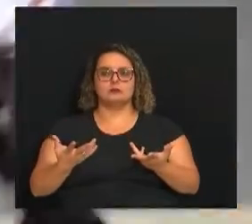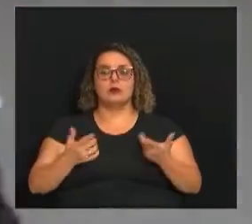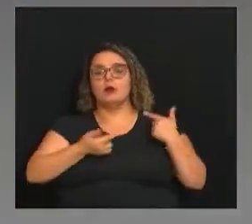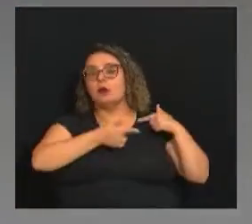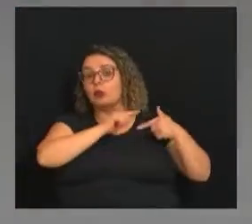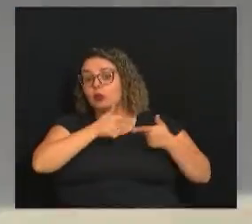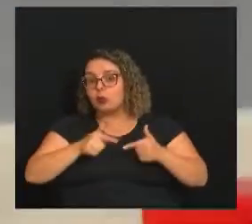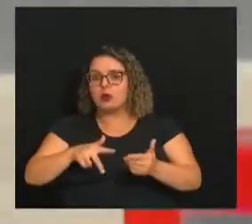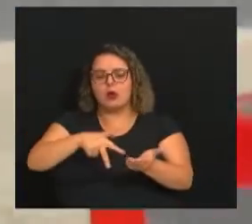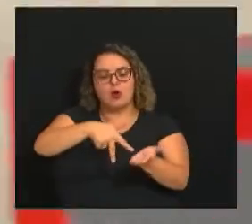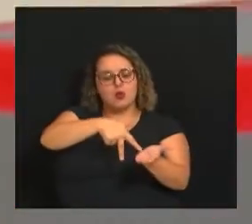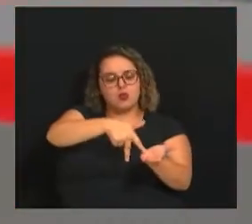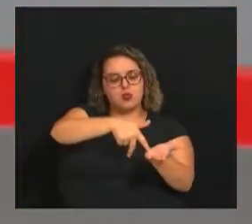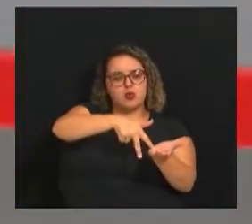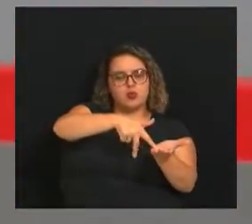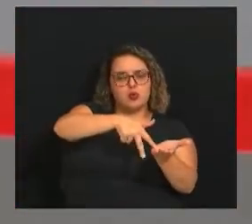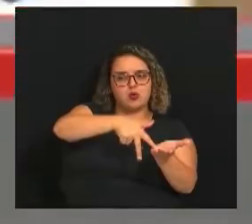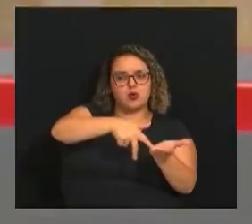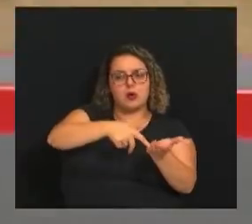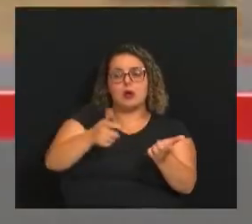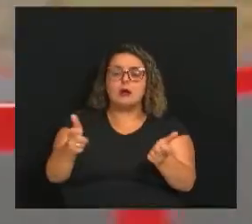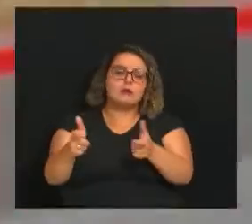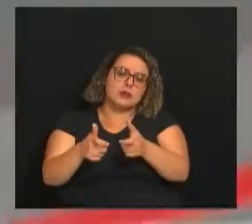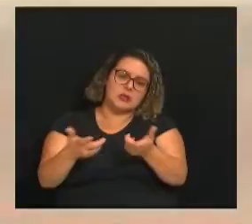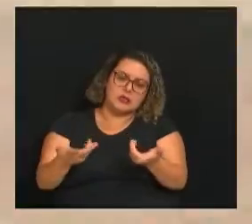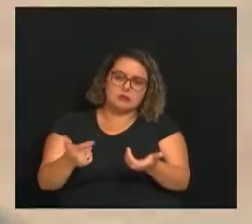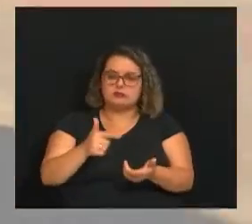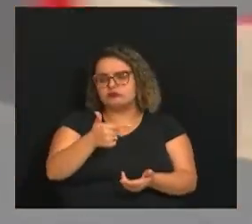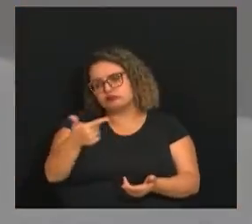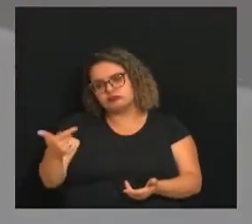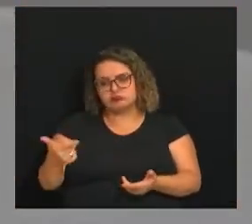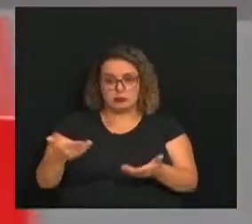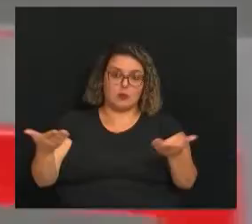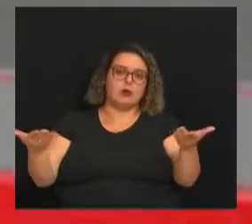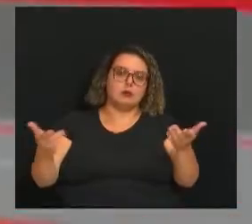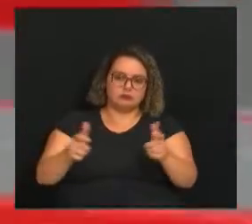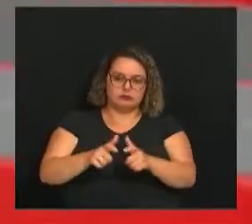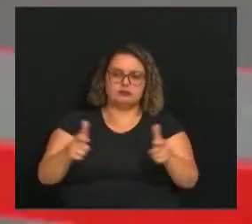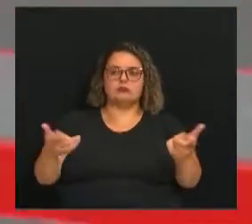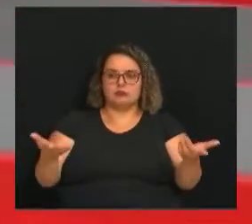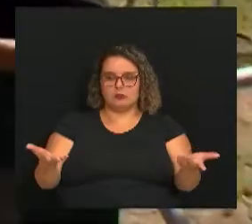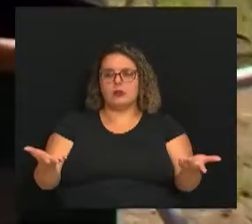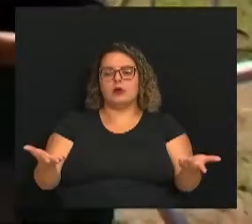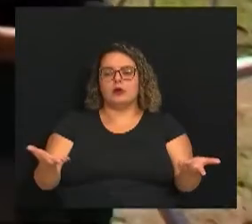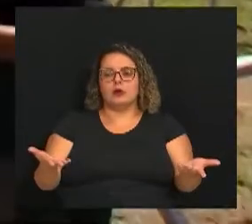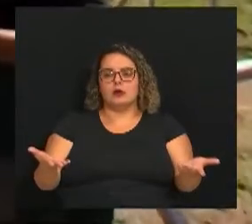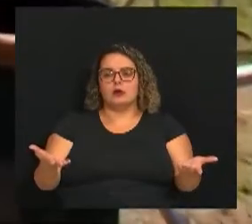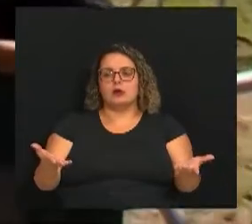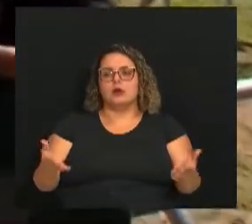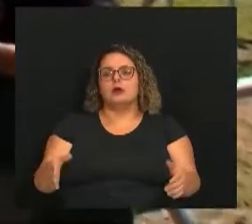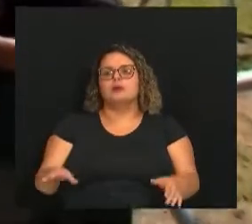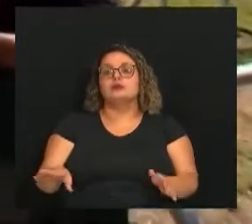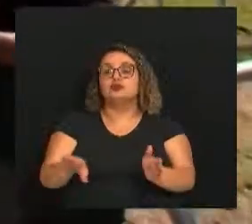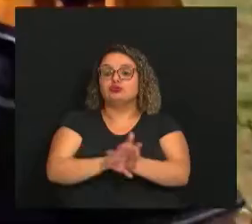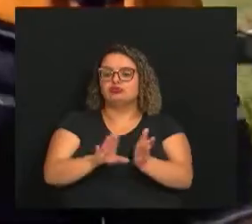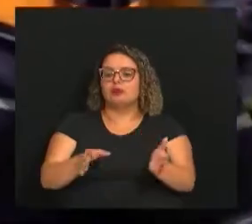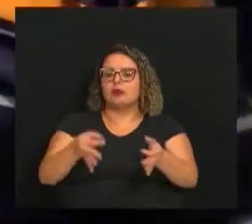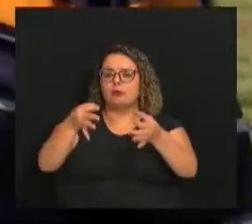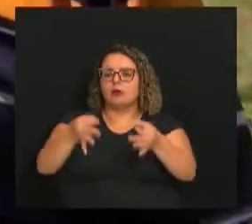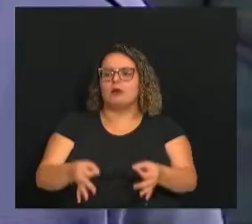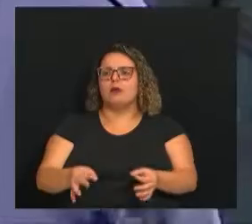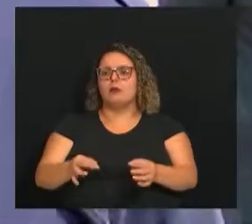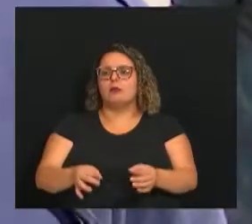skate e as nossas pistas eram pequenas, não tinha uma pista desse tamanho e essa pista vem ao encontro, quer dizer, vem para